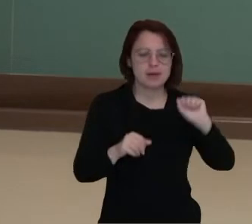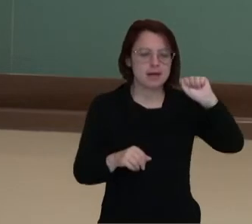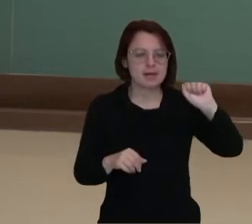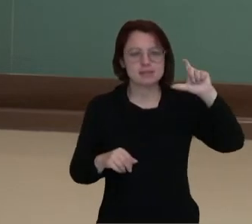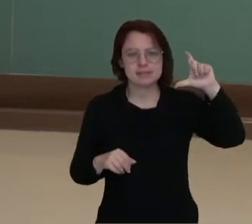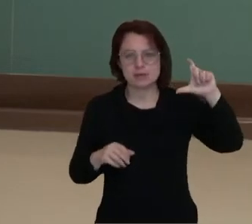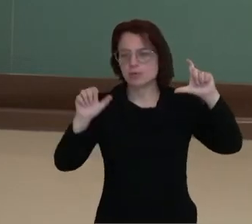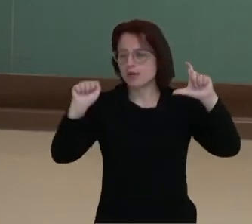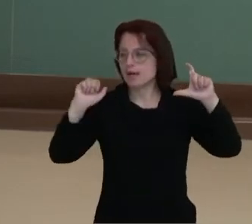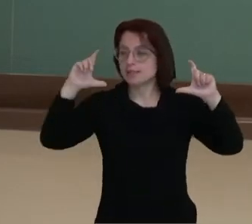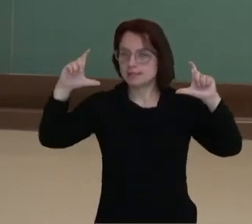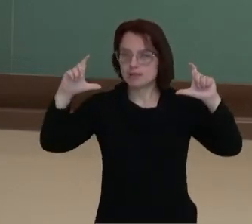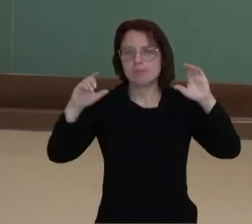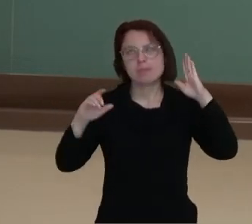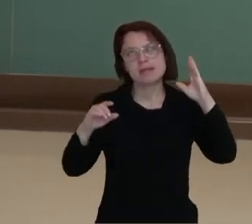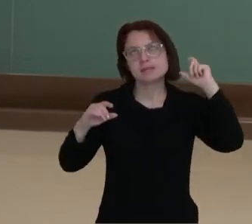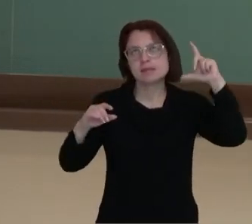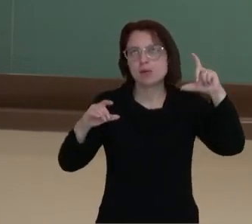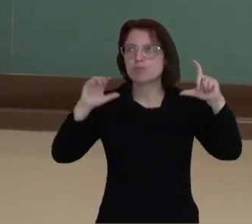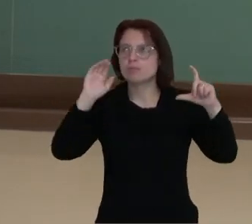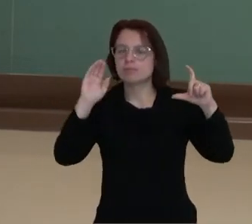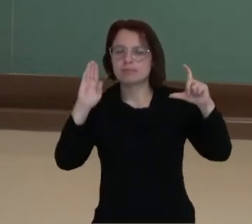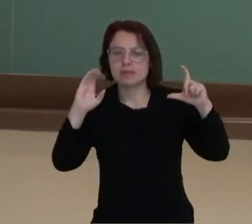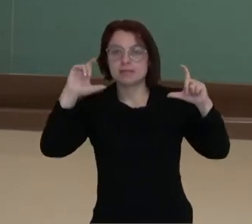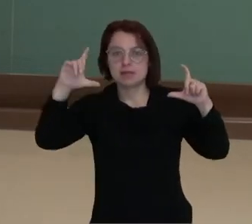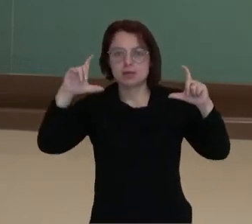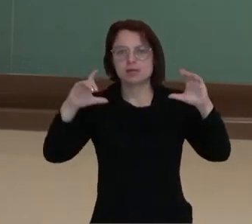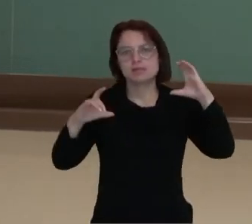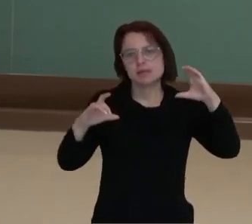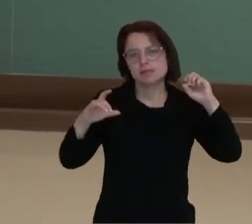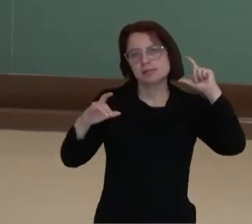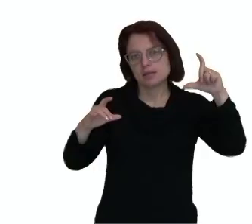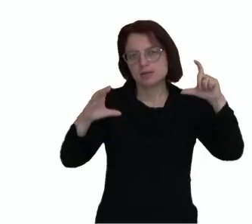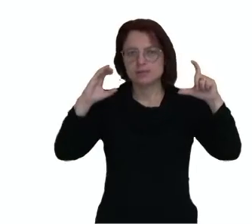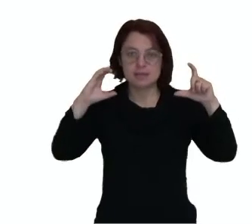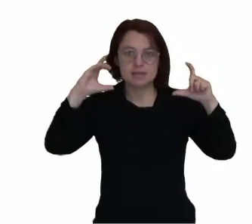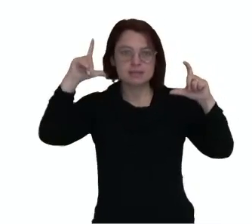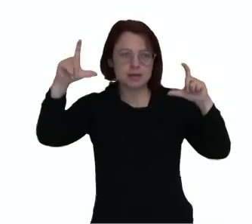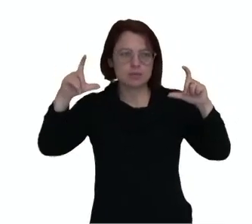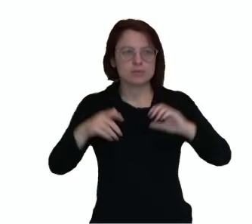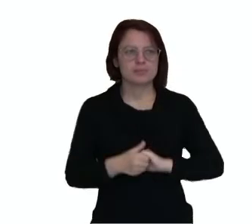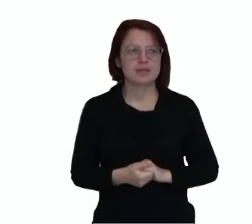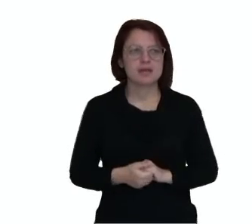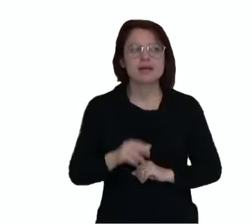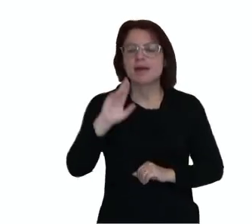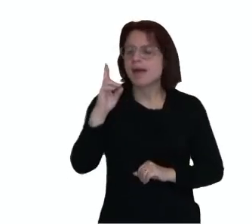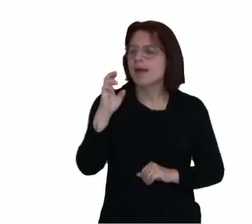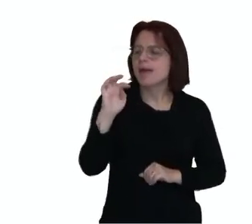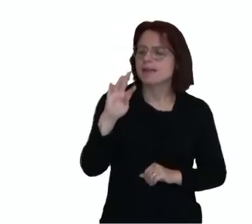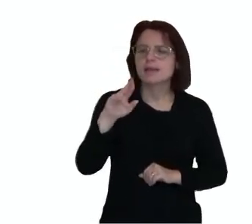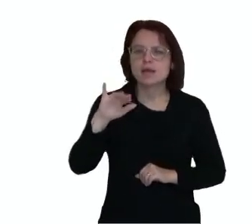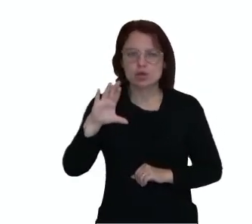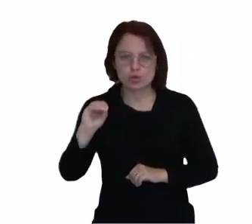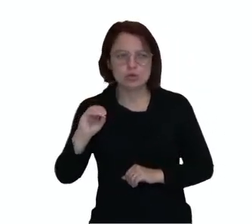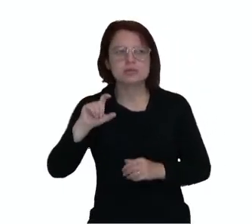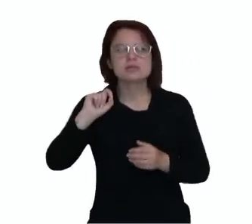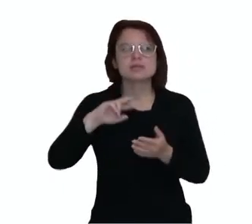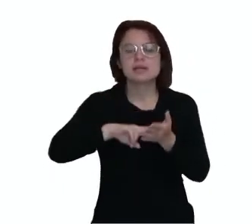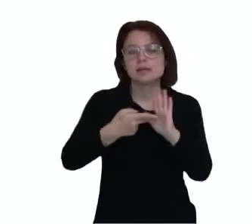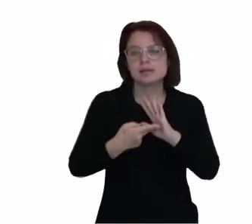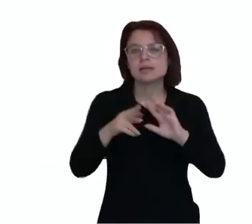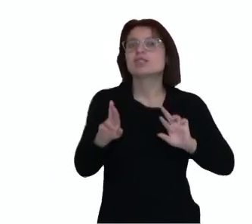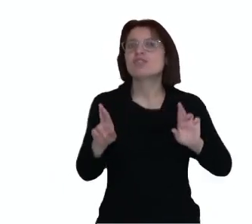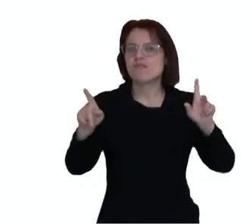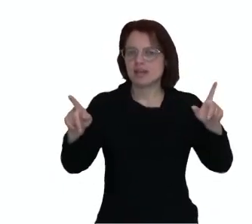vai ser Azão, Bzão, Czão, né, por exemplo. E o heterozigoto, quando eu tenho do pai